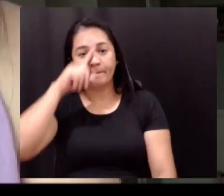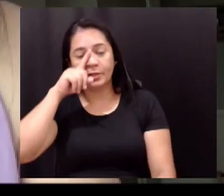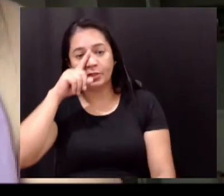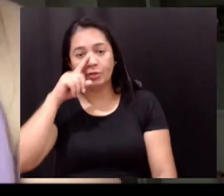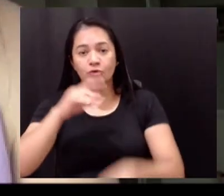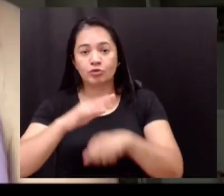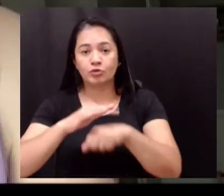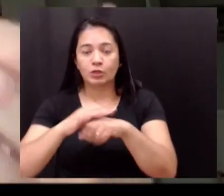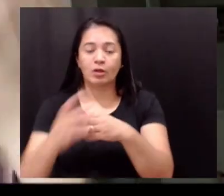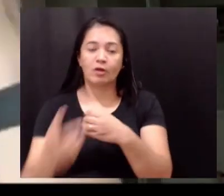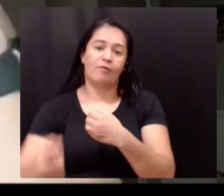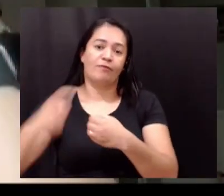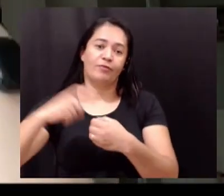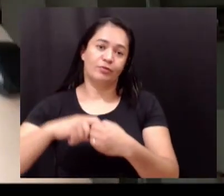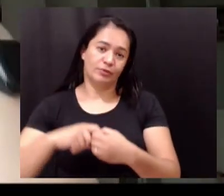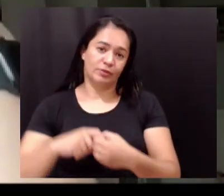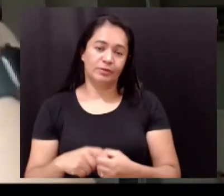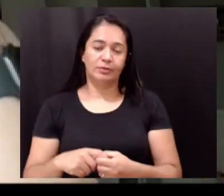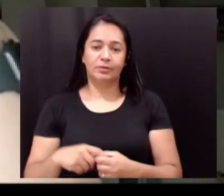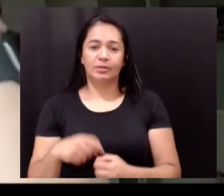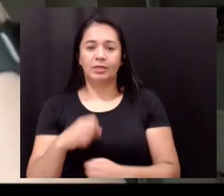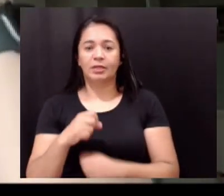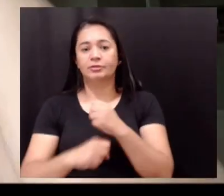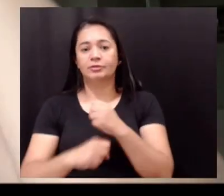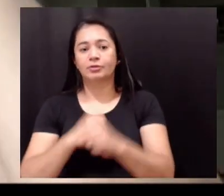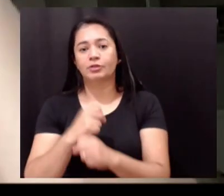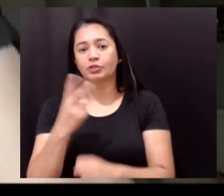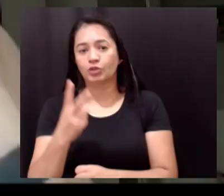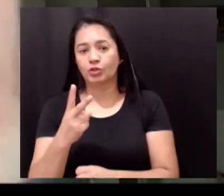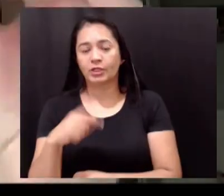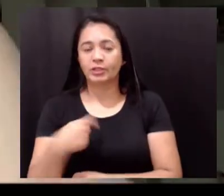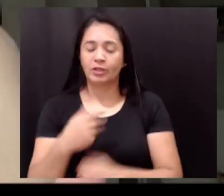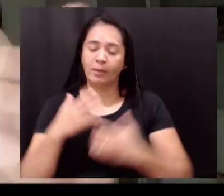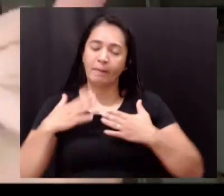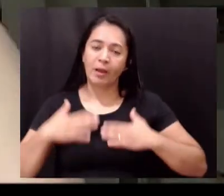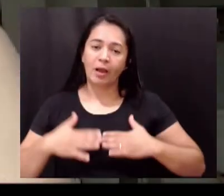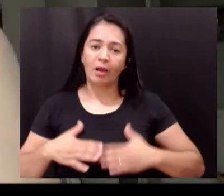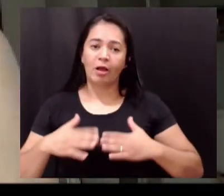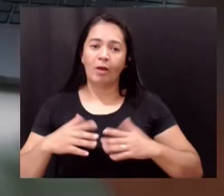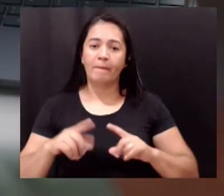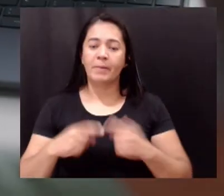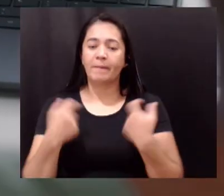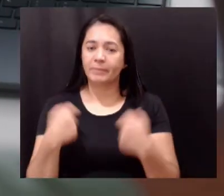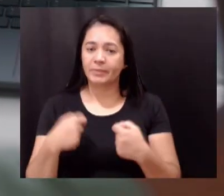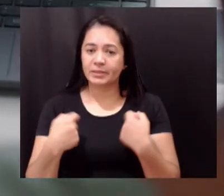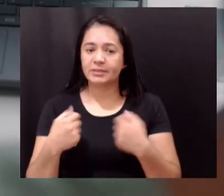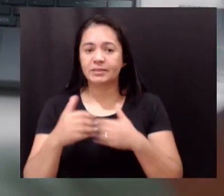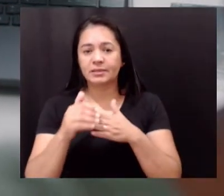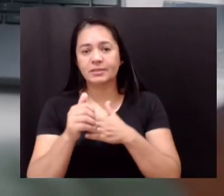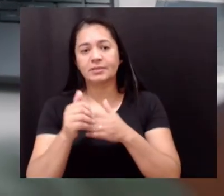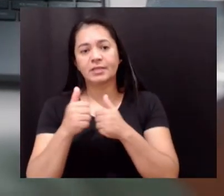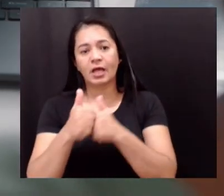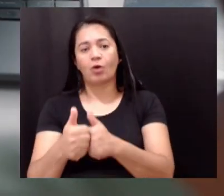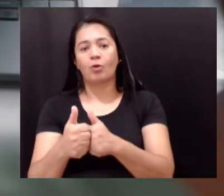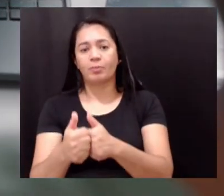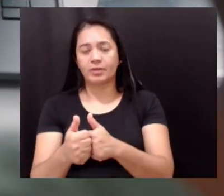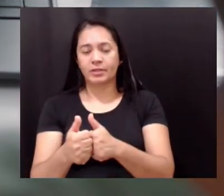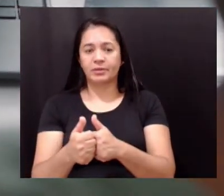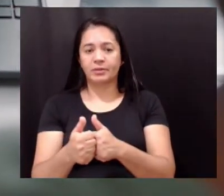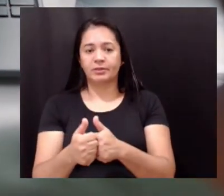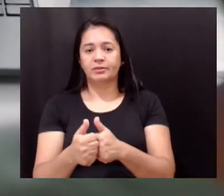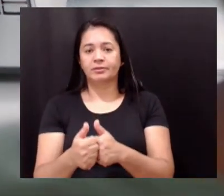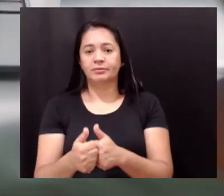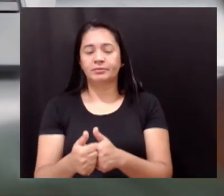o segundo ano, a gente já fica um pouco mais tranquilo, mas ainda assim nós mantemos um acompanhamento próximo até